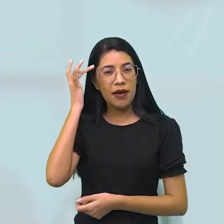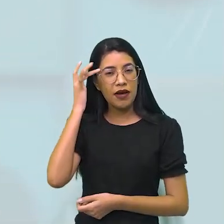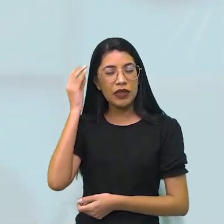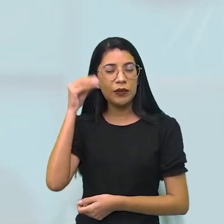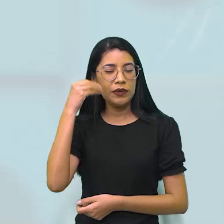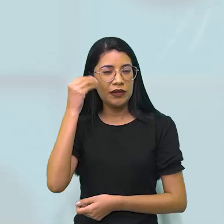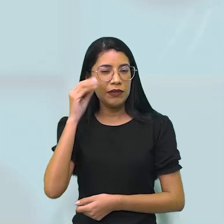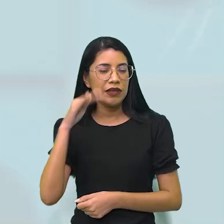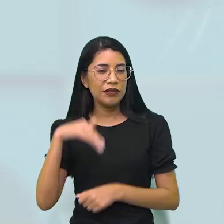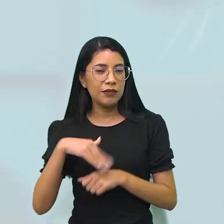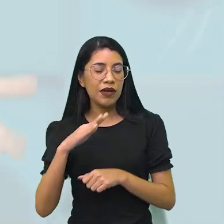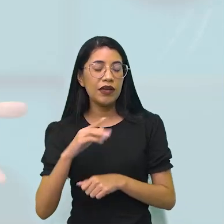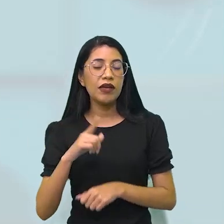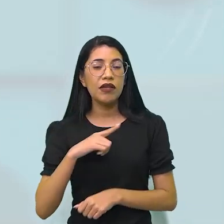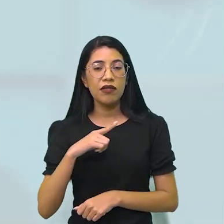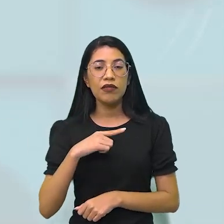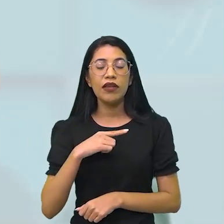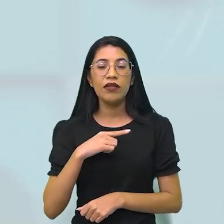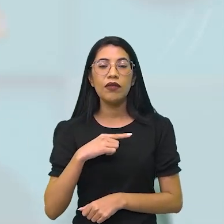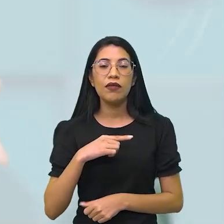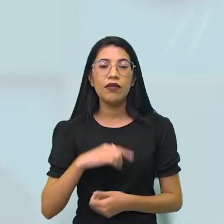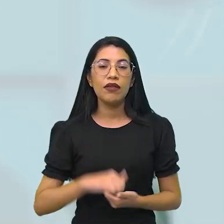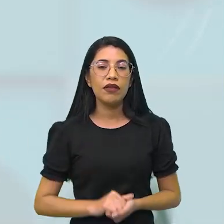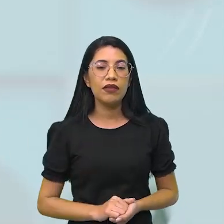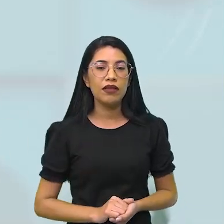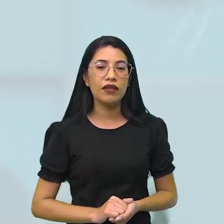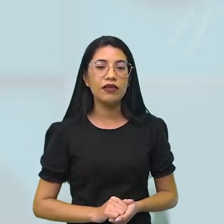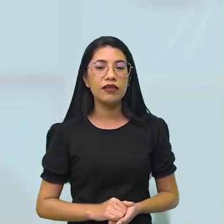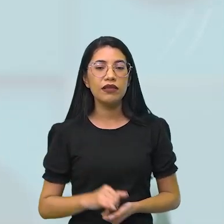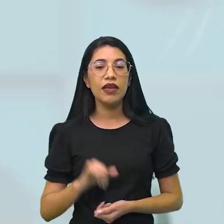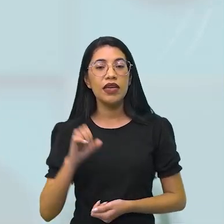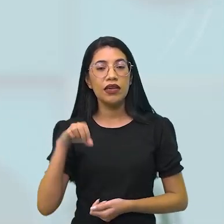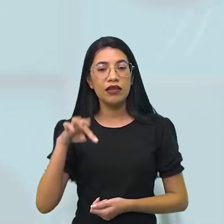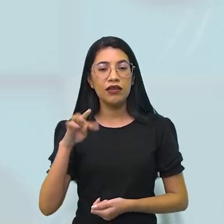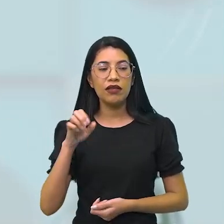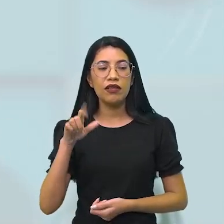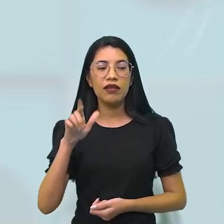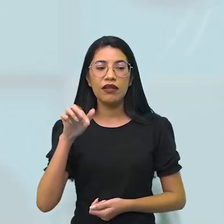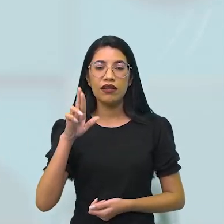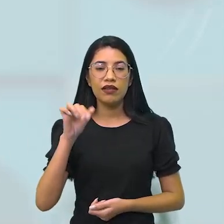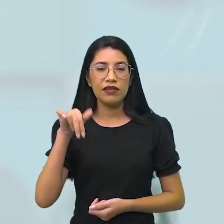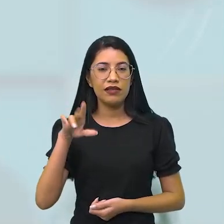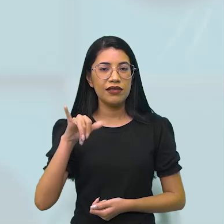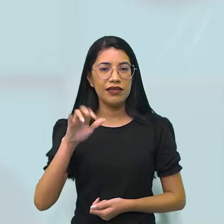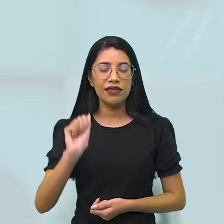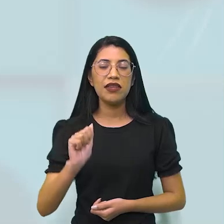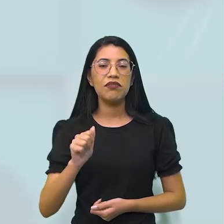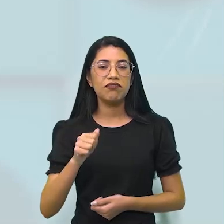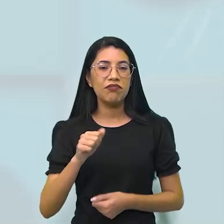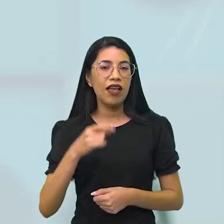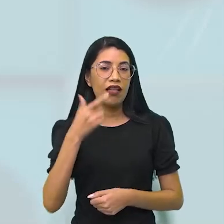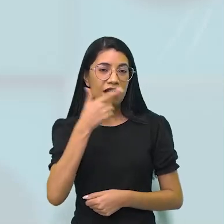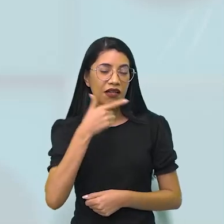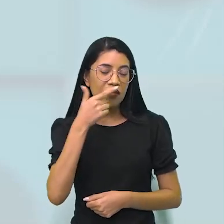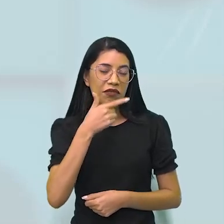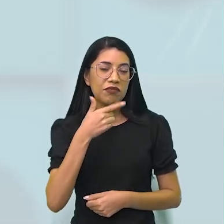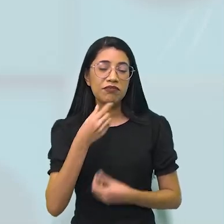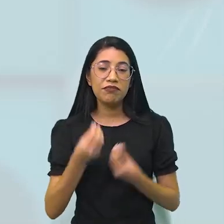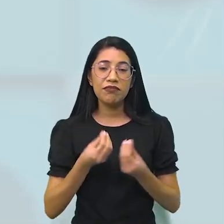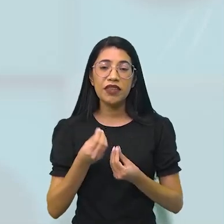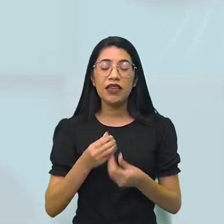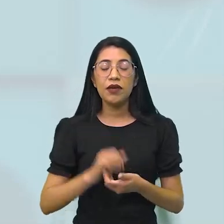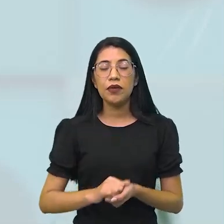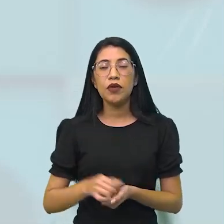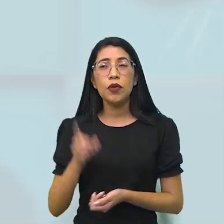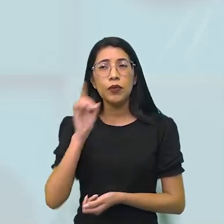eu tenho intolerância à lactose. Ou seja, um belo dia, todo dia tomando meu leitinho, todo dia o leite, tá? Um dia, botei o leite na